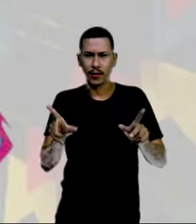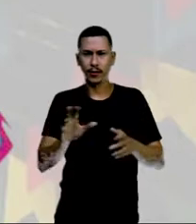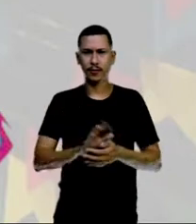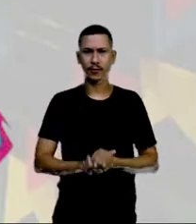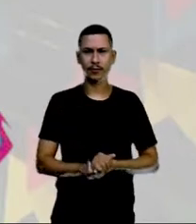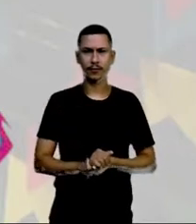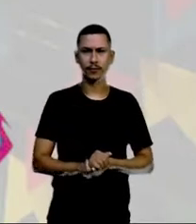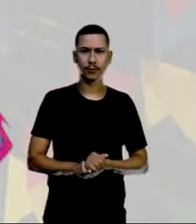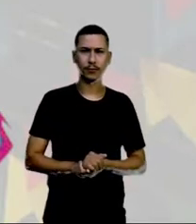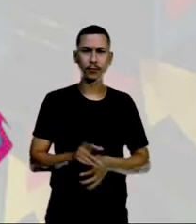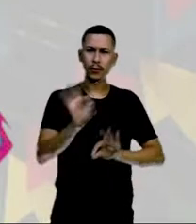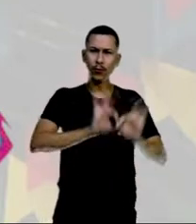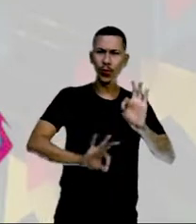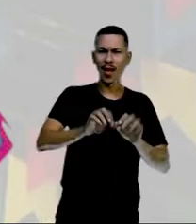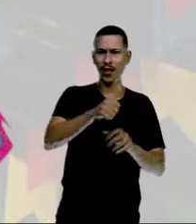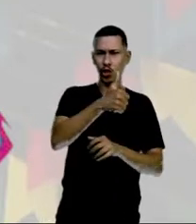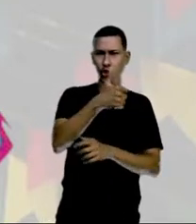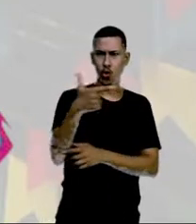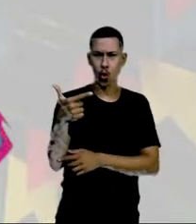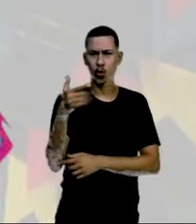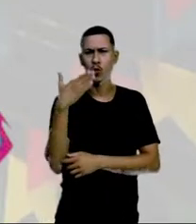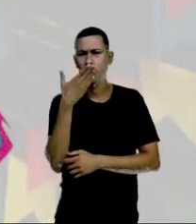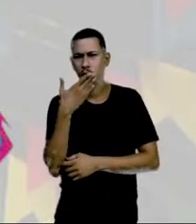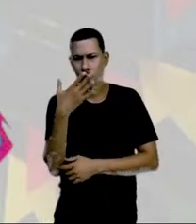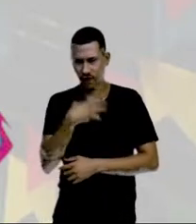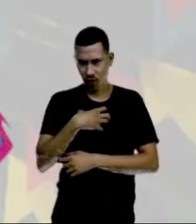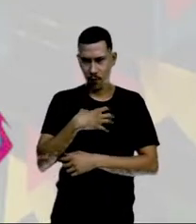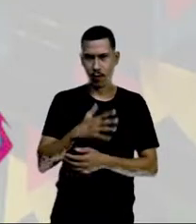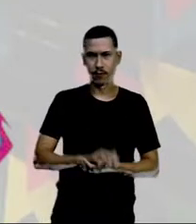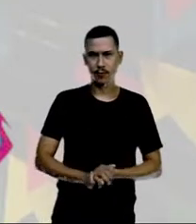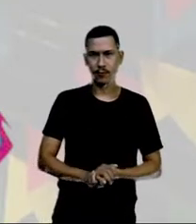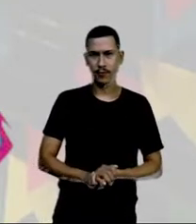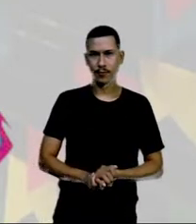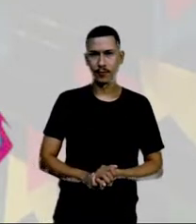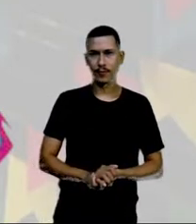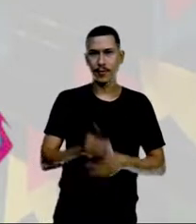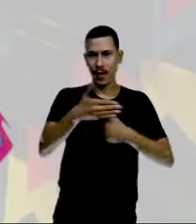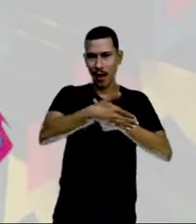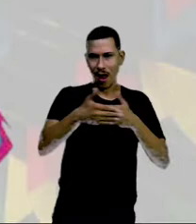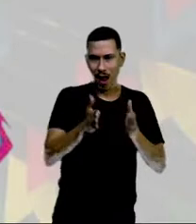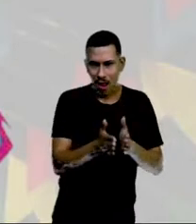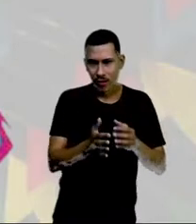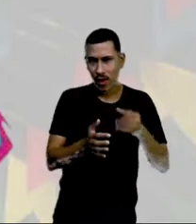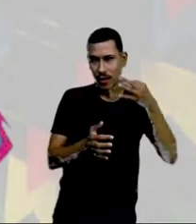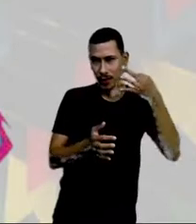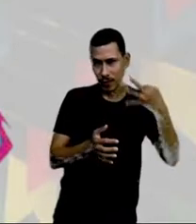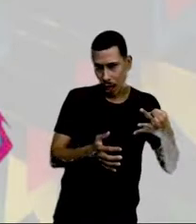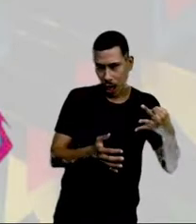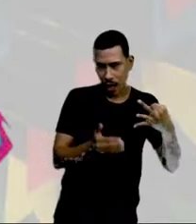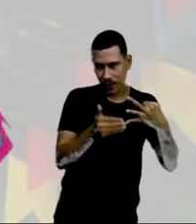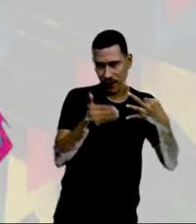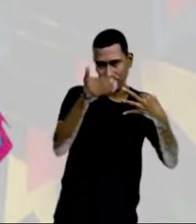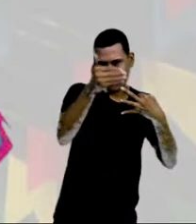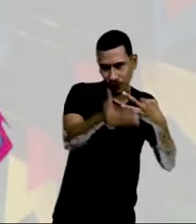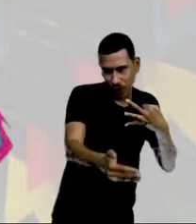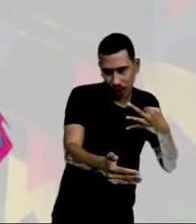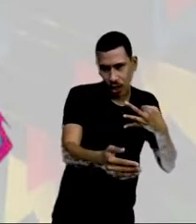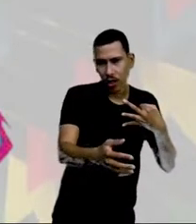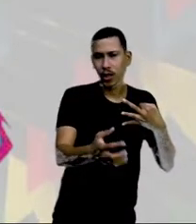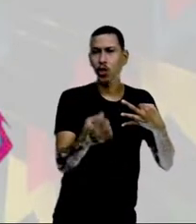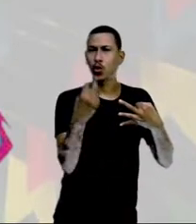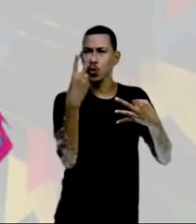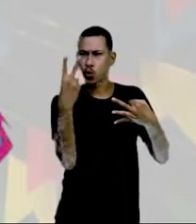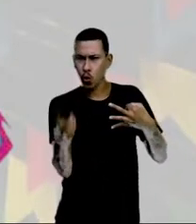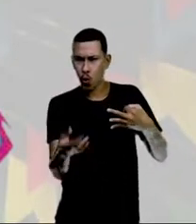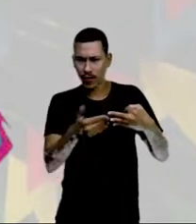pode organizar os 12 da seguinte forma: três caixinhas de frente mais duas